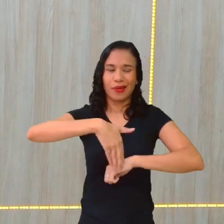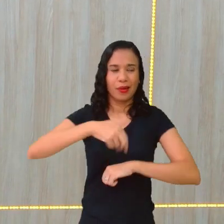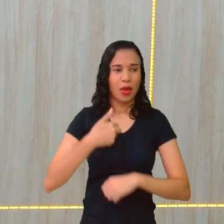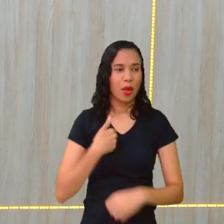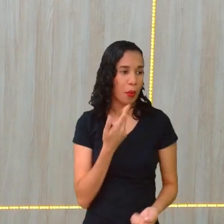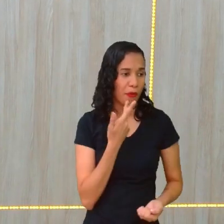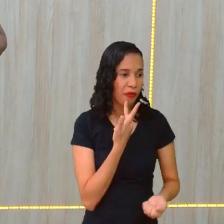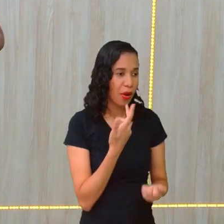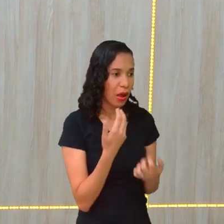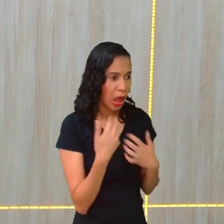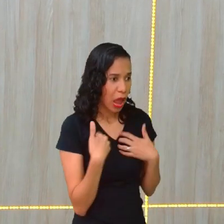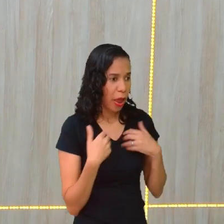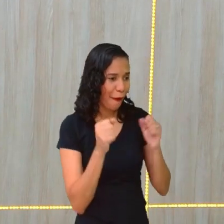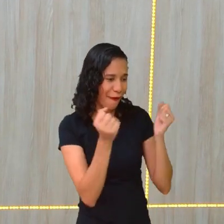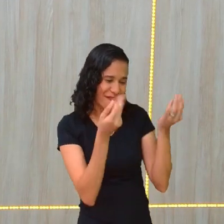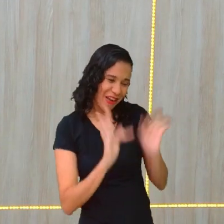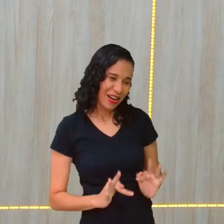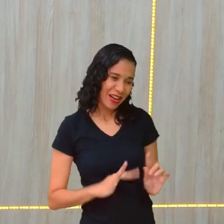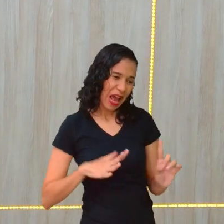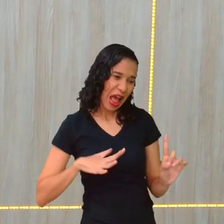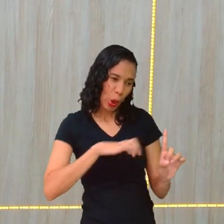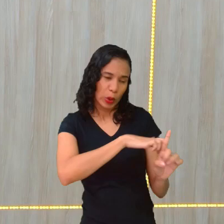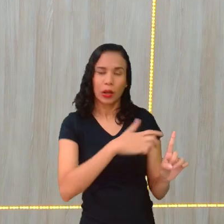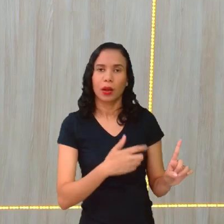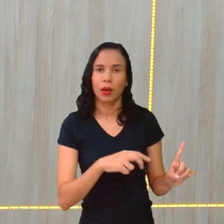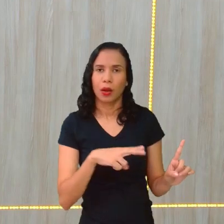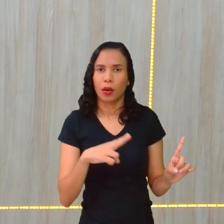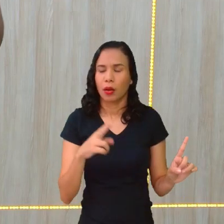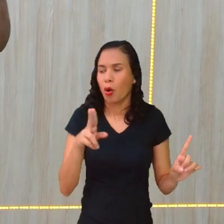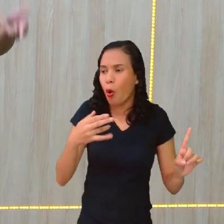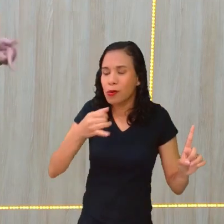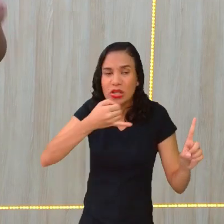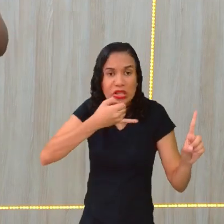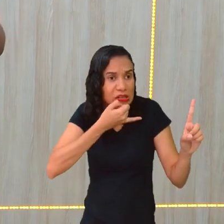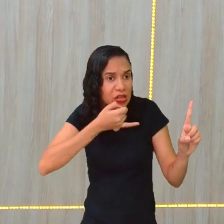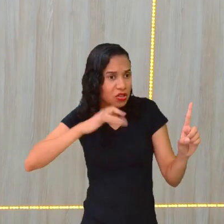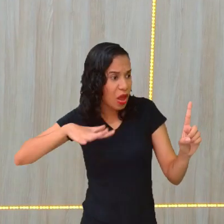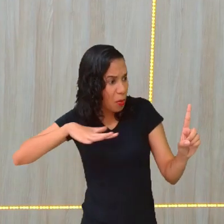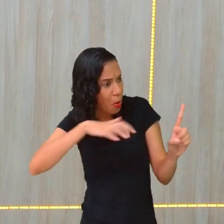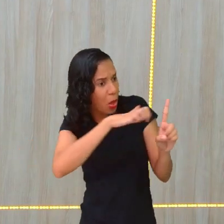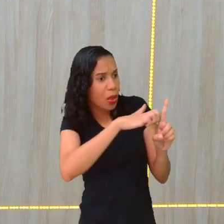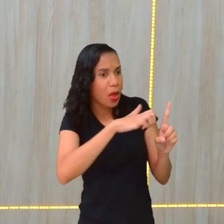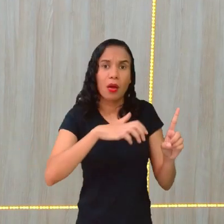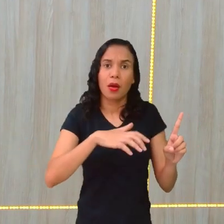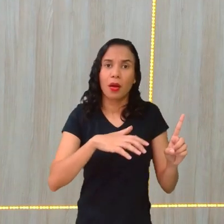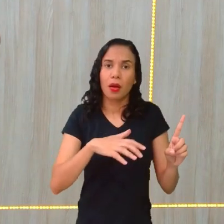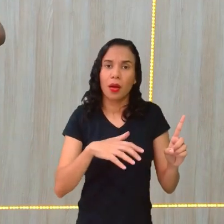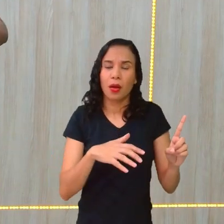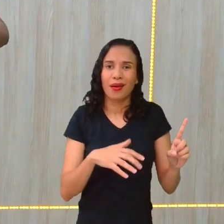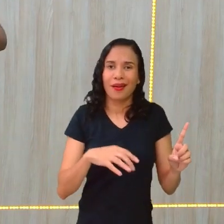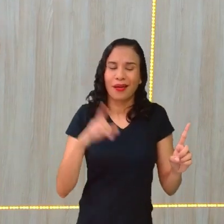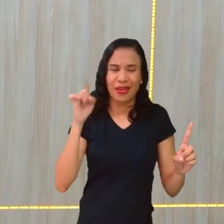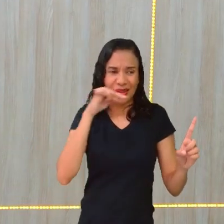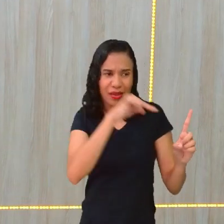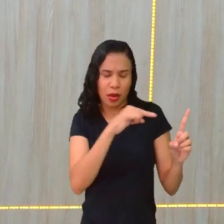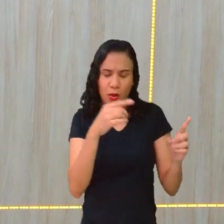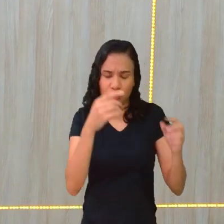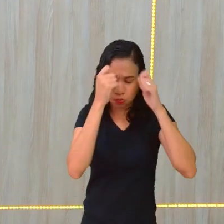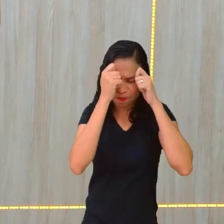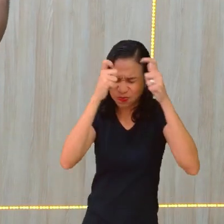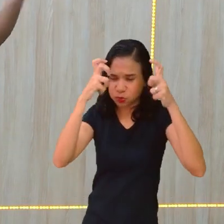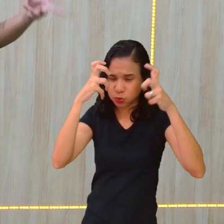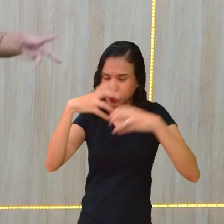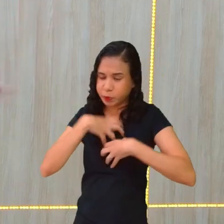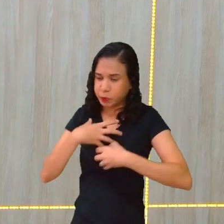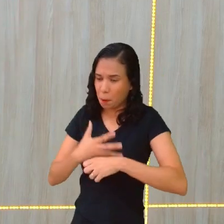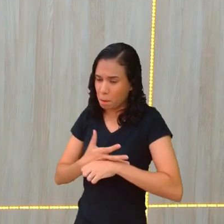dizer se eu fiquei feliz com a notícia, eu não estou aqui para dizer se eu fiquei triste com a notícia, se aquilo me deu gatilho, se aquilo